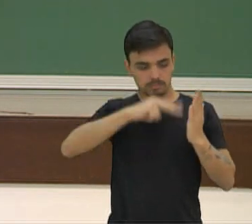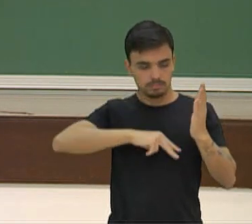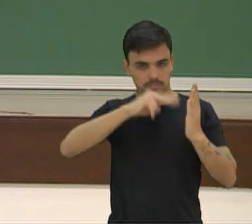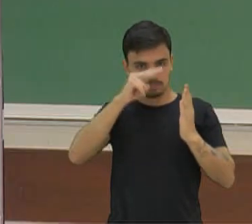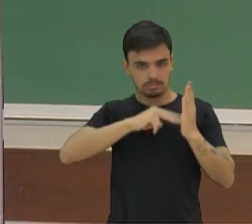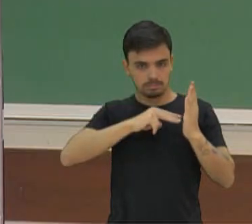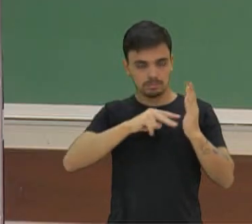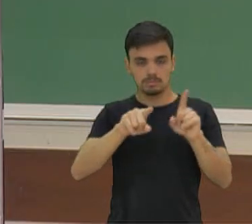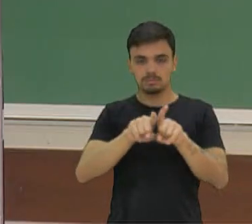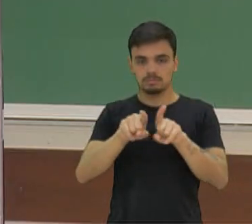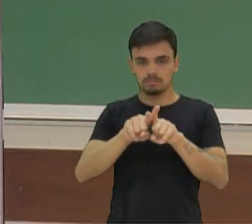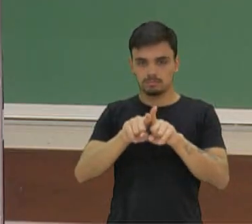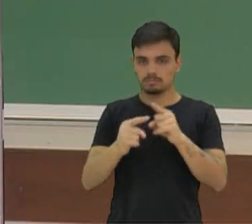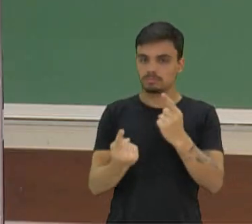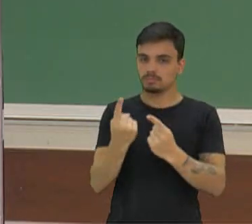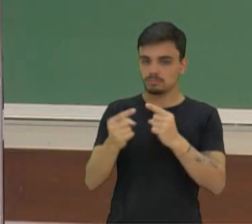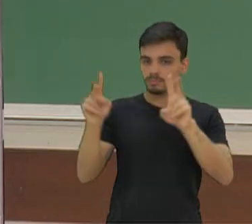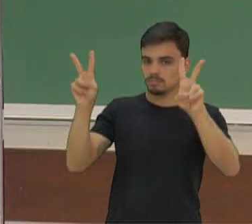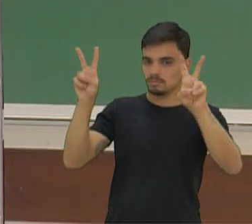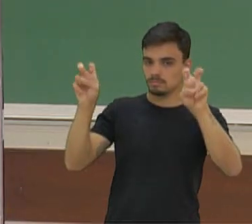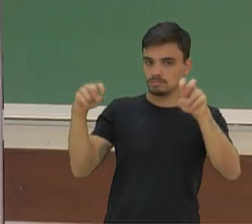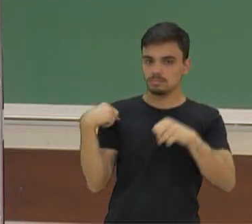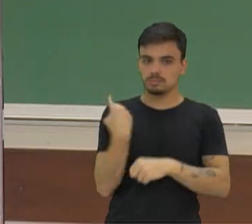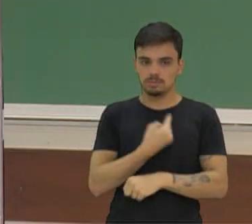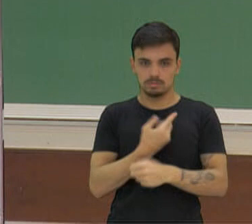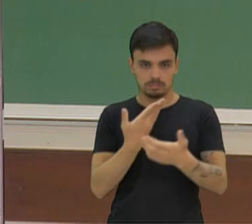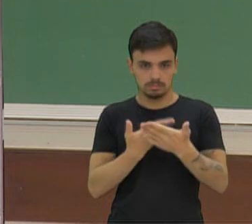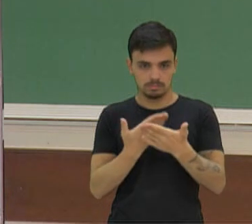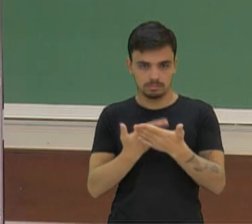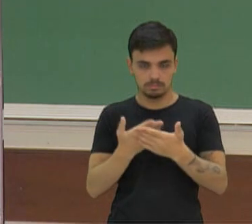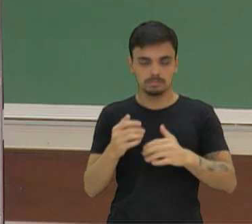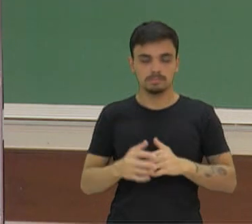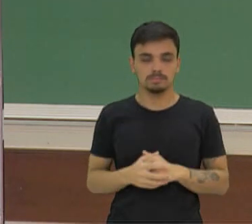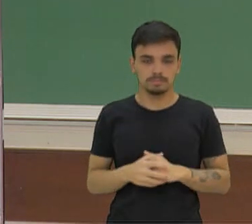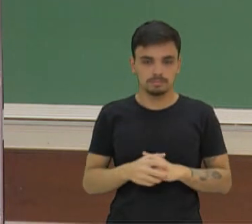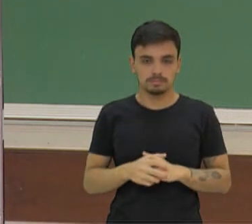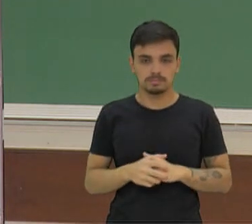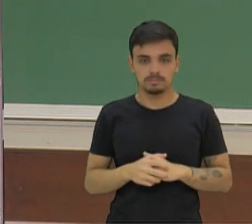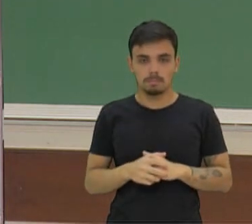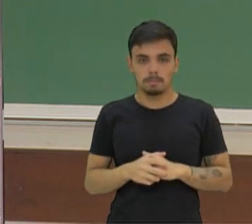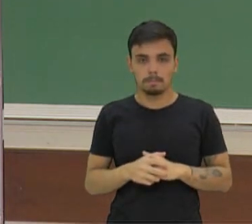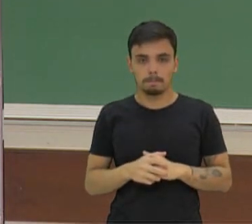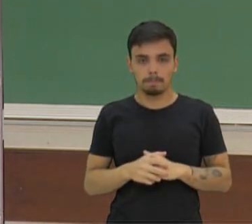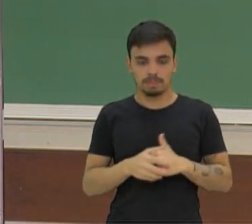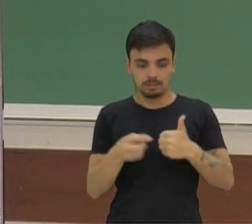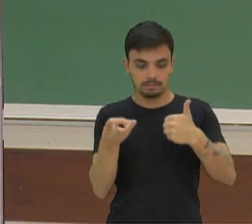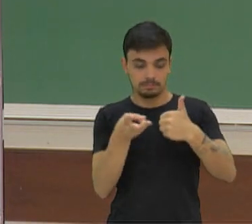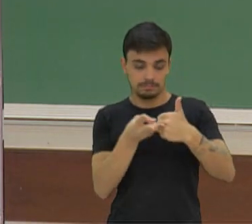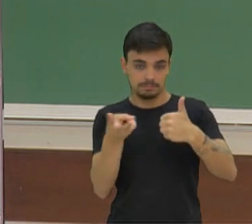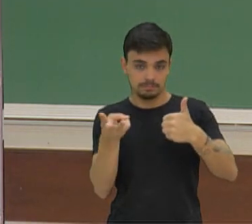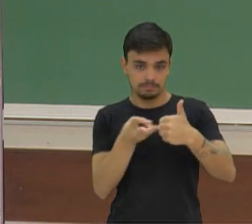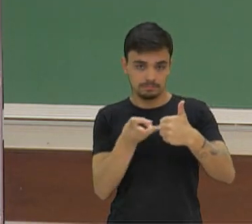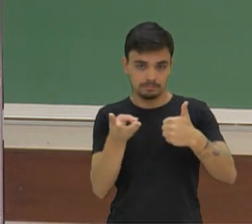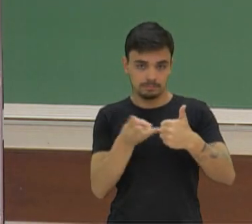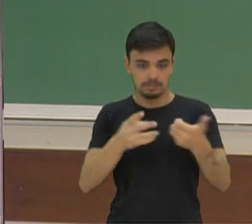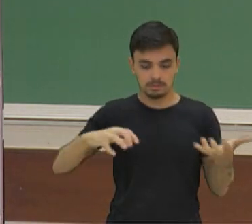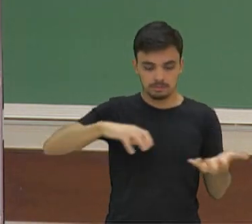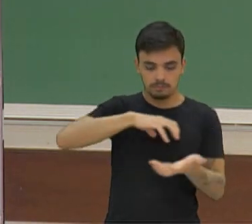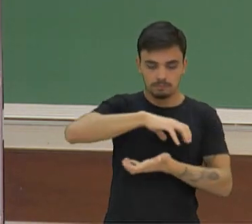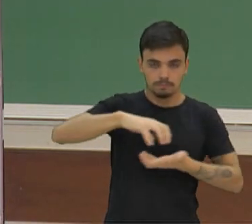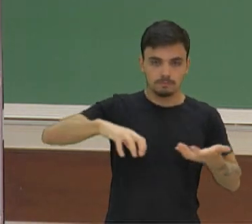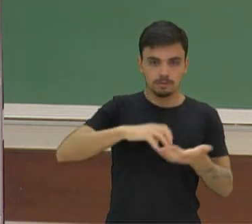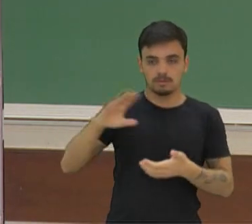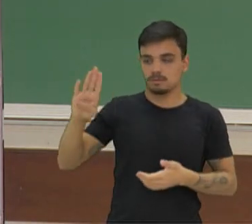e ver qual é o tema da nossa aula hoje. Período regencial, revolta